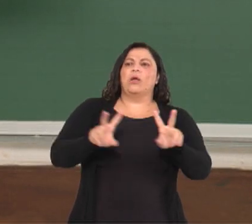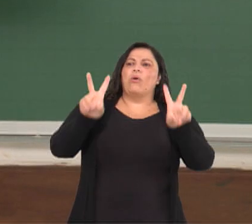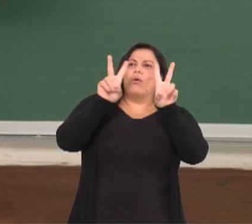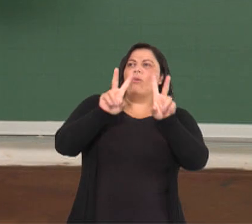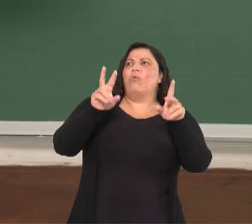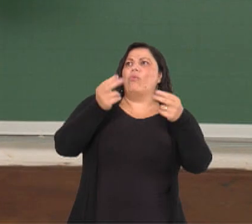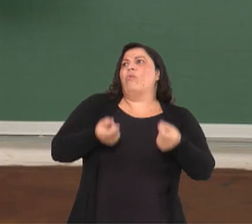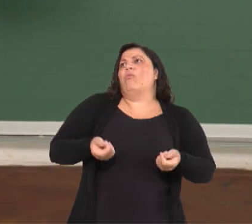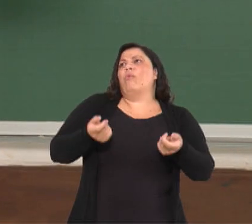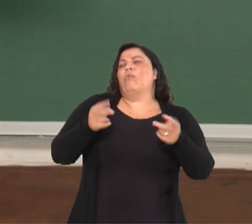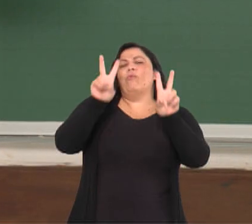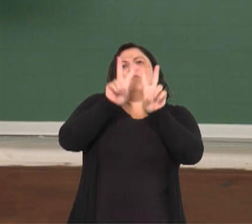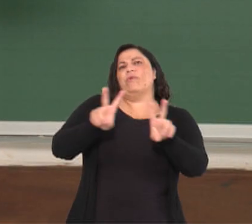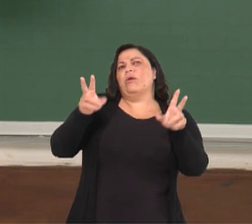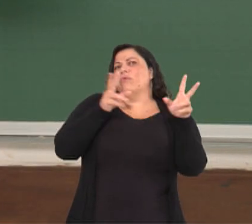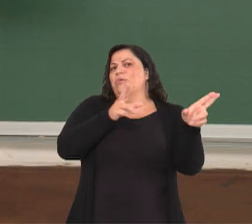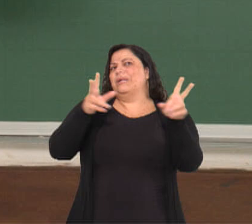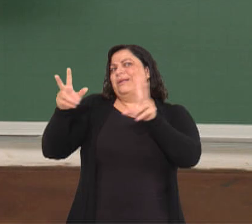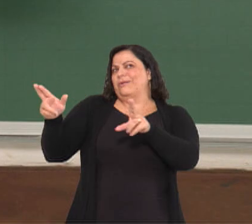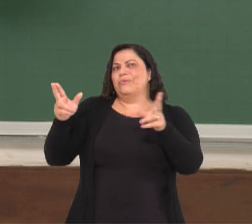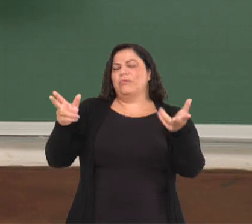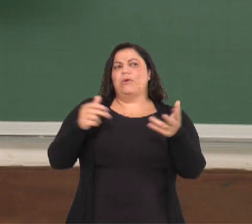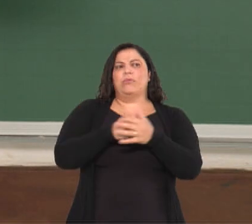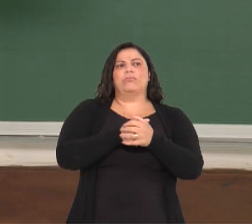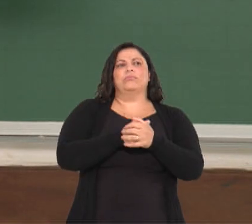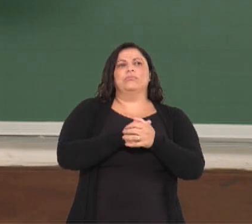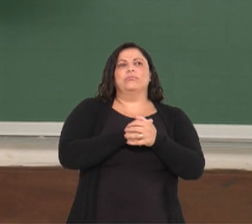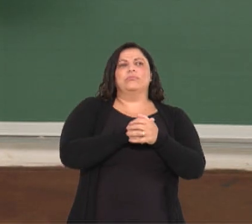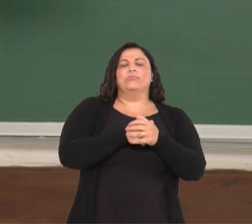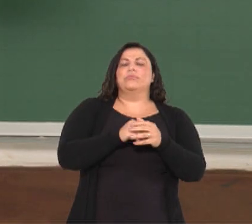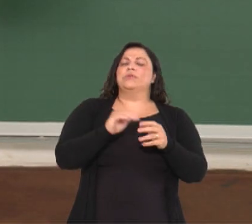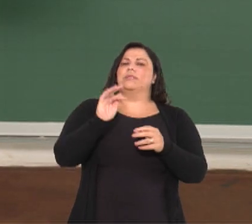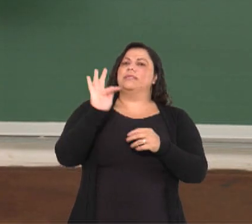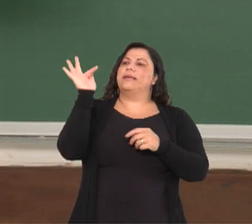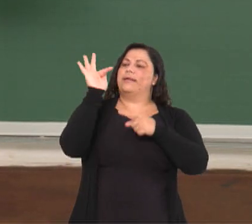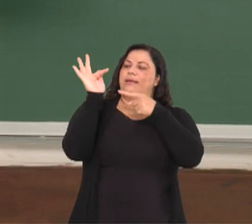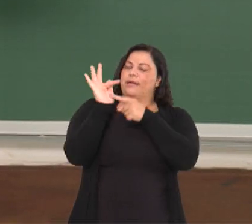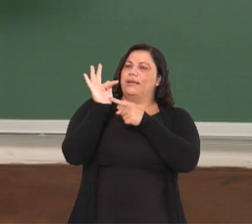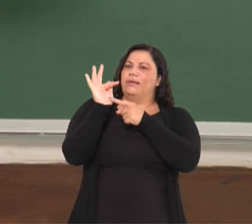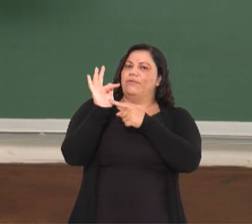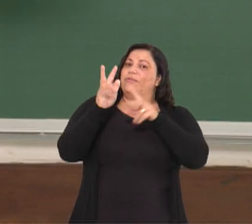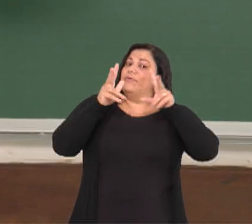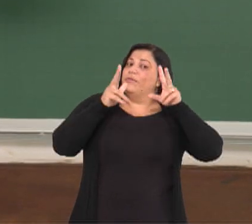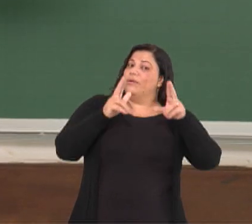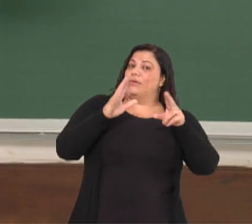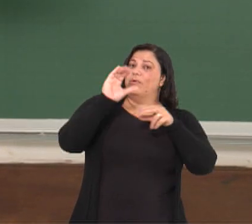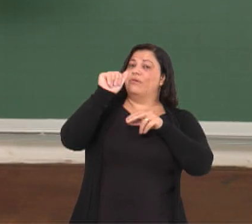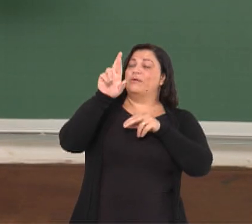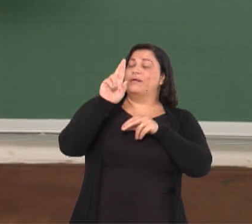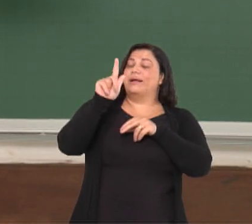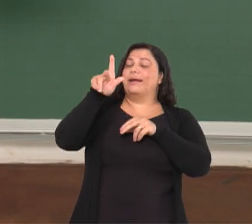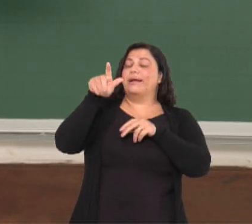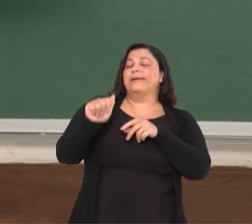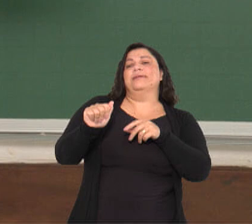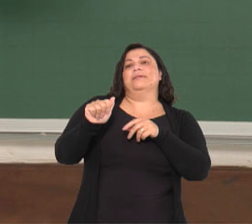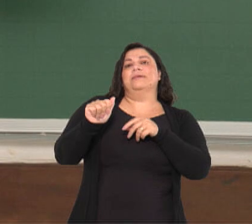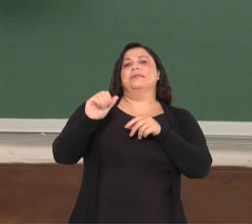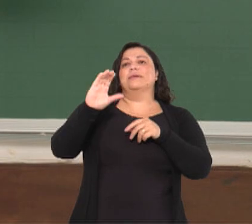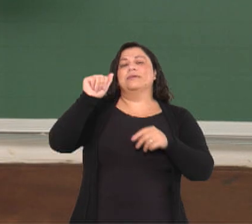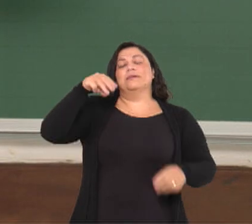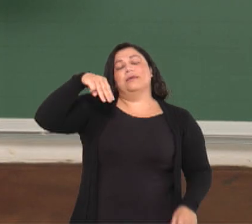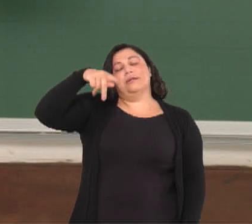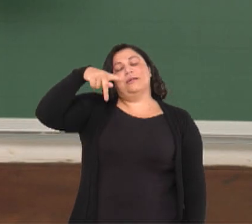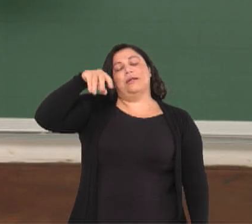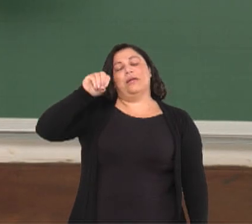já foi dita, força elétrica é igual carga vezes campo elétrico. Então, não necessariamente força e campo elétrico tem o